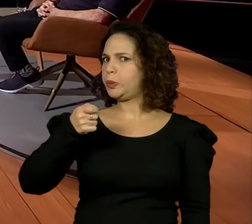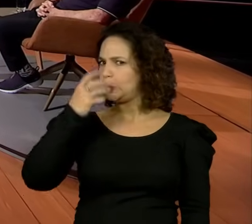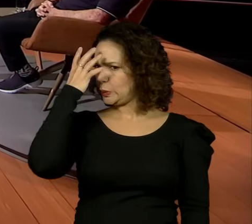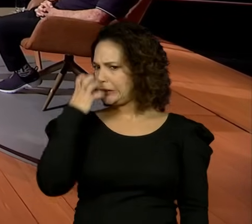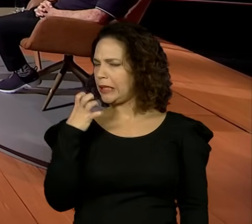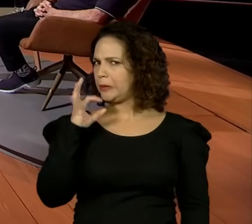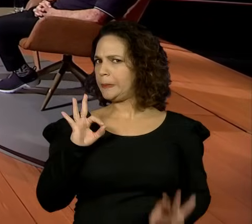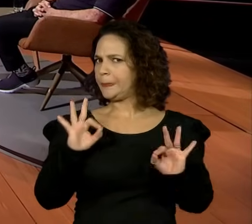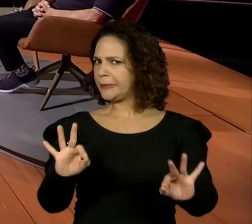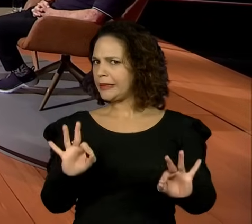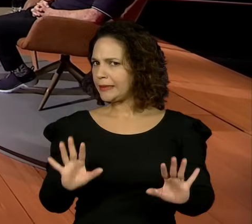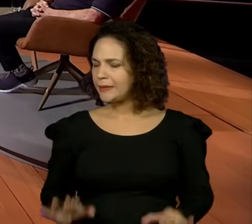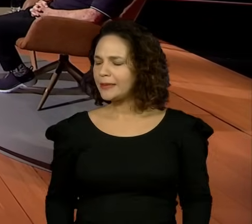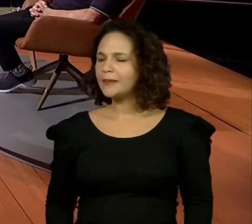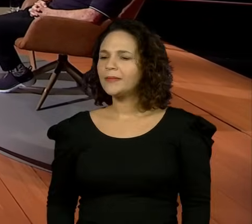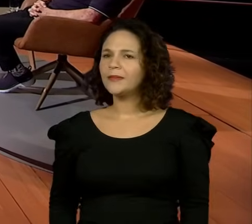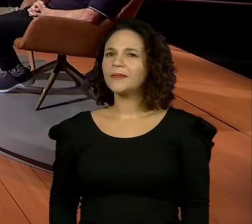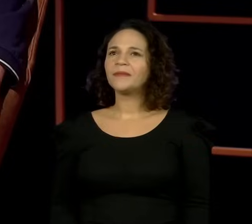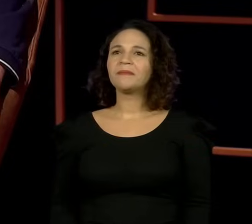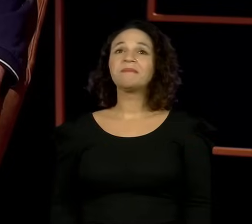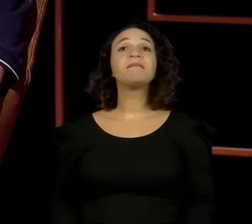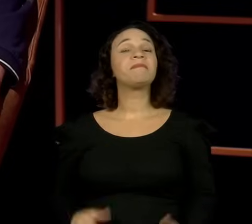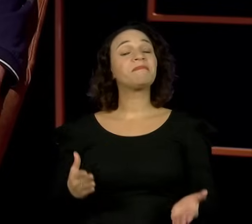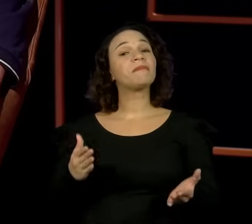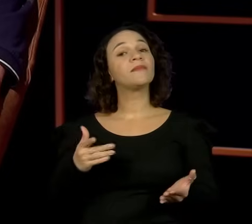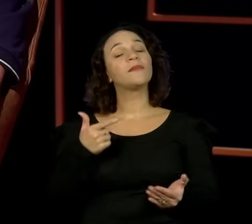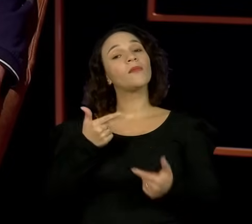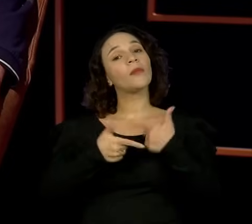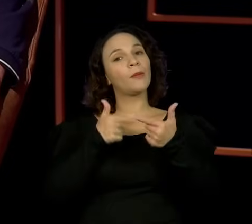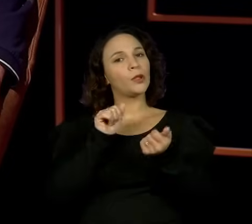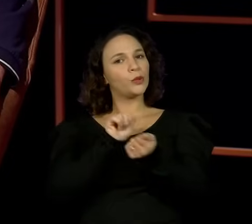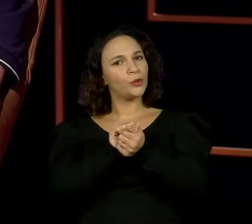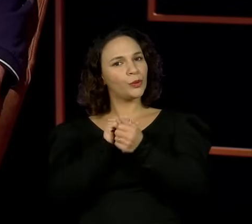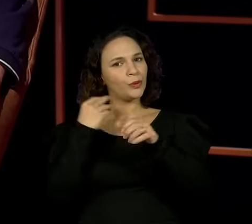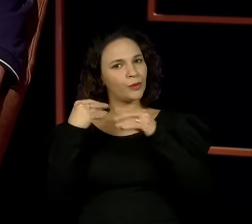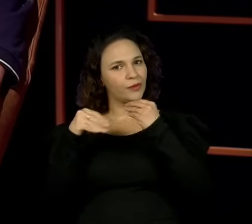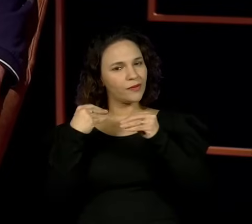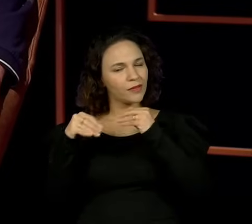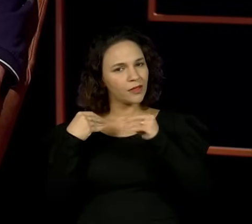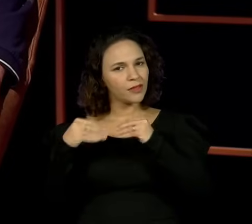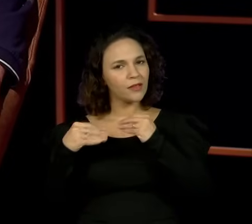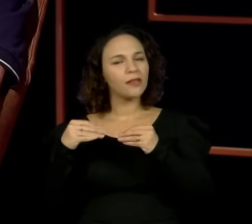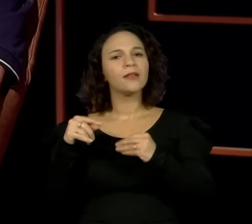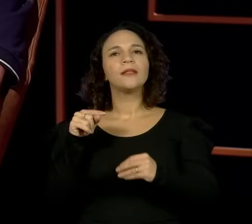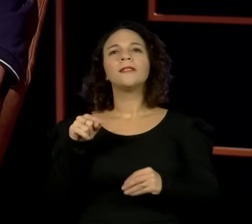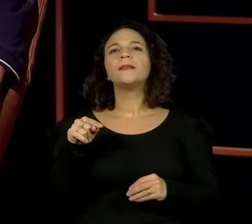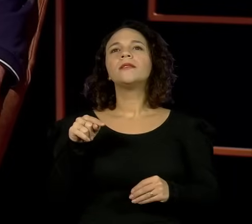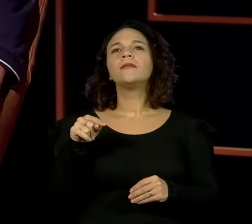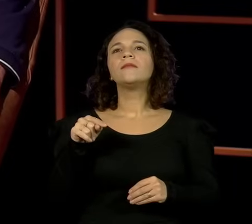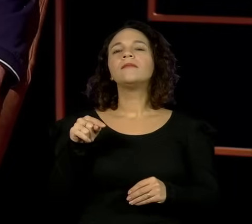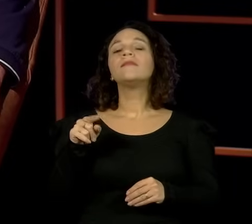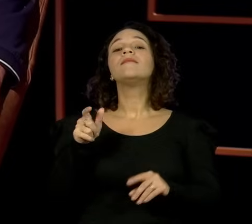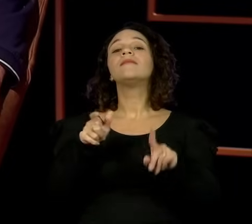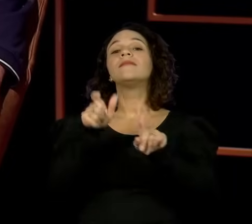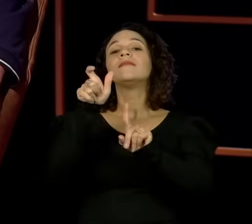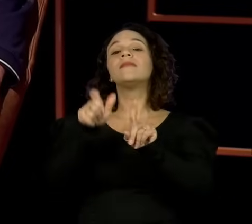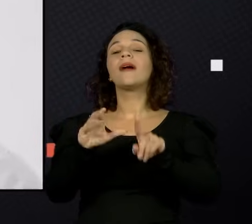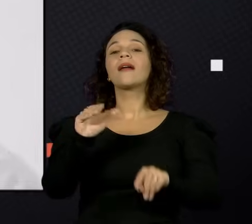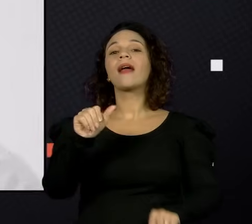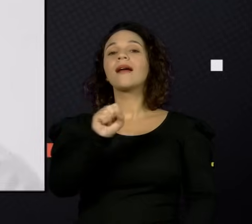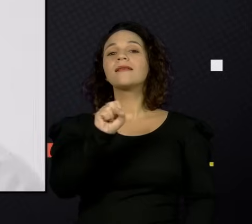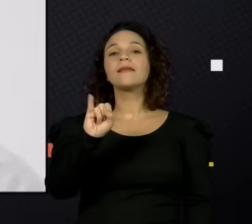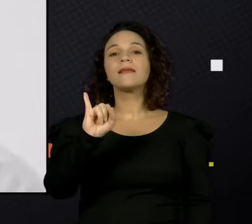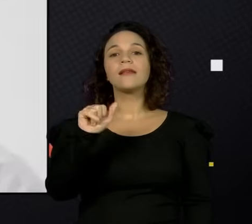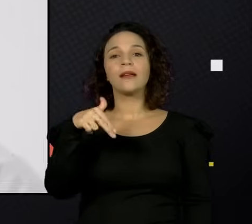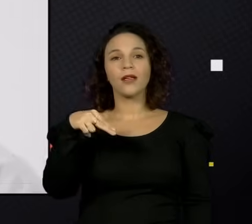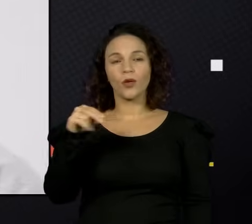sério. E nós fizemos uma novela em que o Cassiano Gabus Mendes me disse,